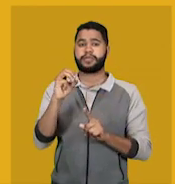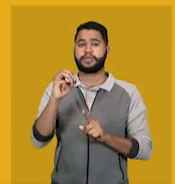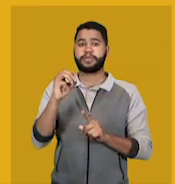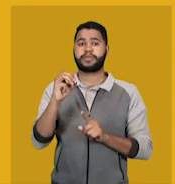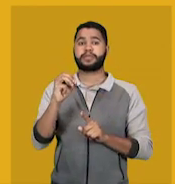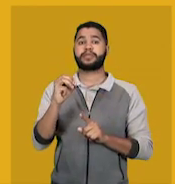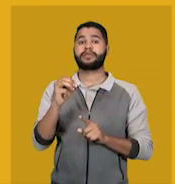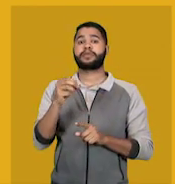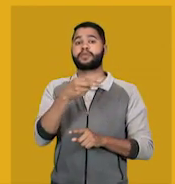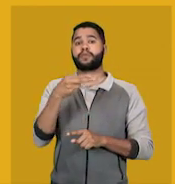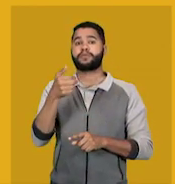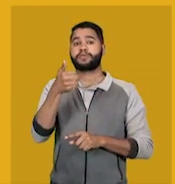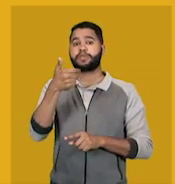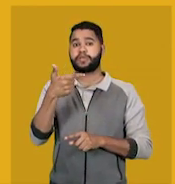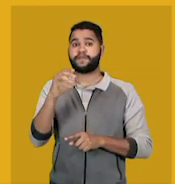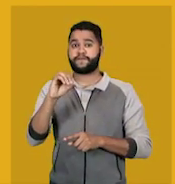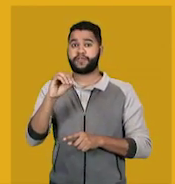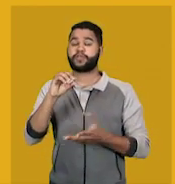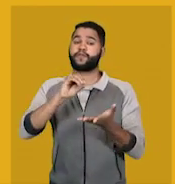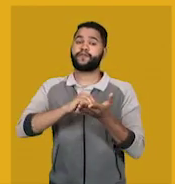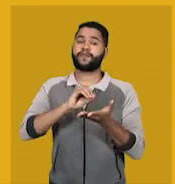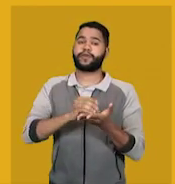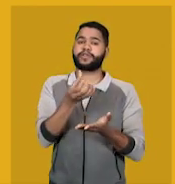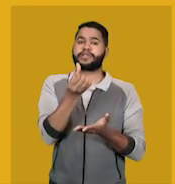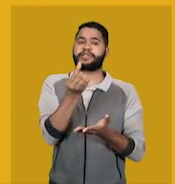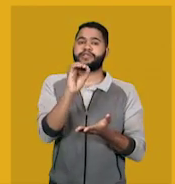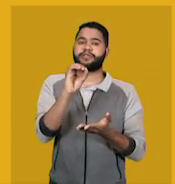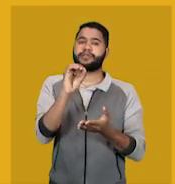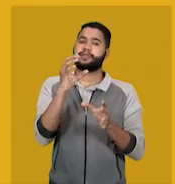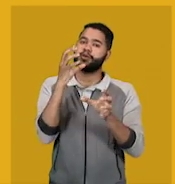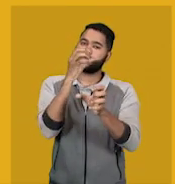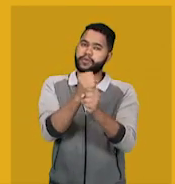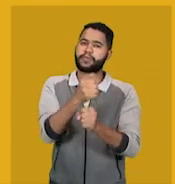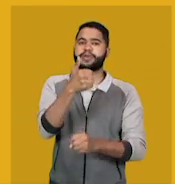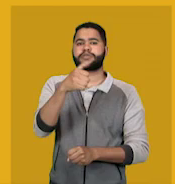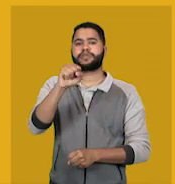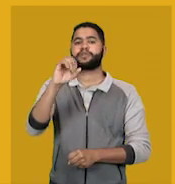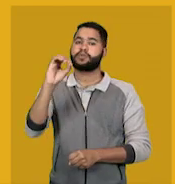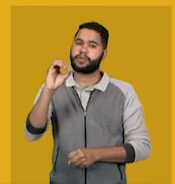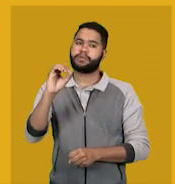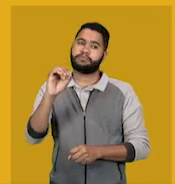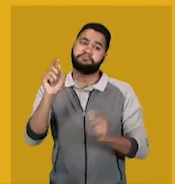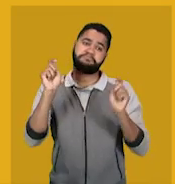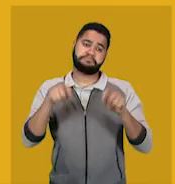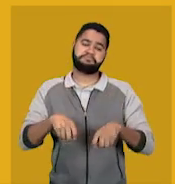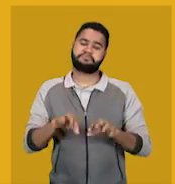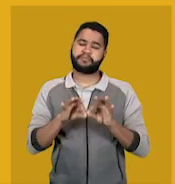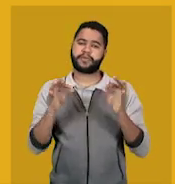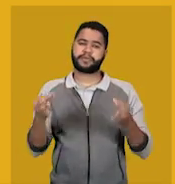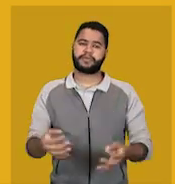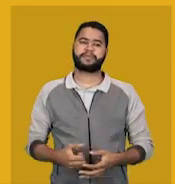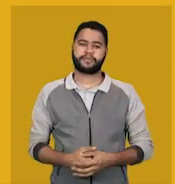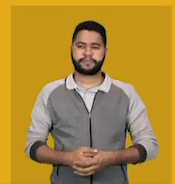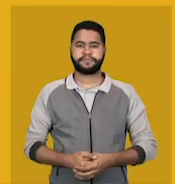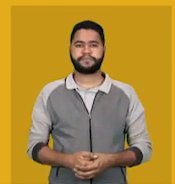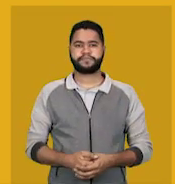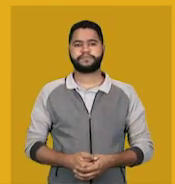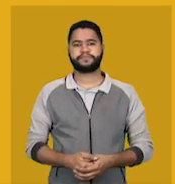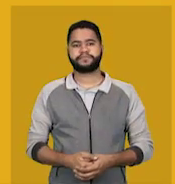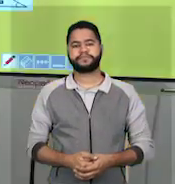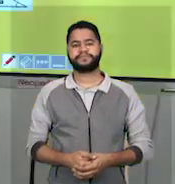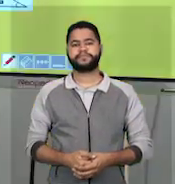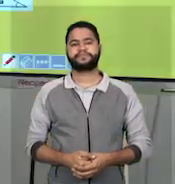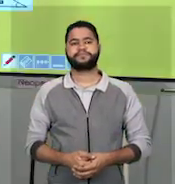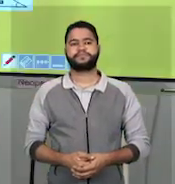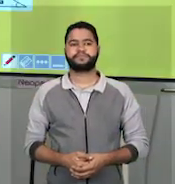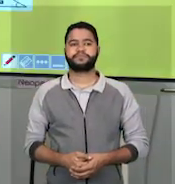Para 180, falta 60. Eu posso fazer esse cálculo também. Talvez fique até mais simples. Então,